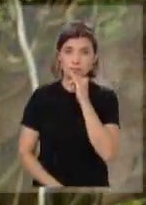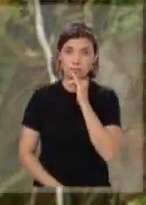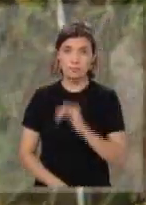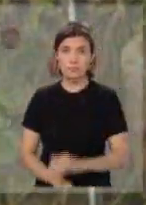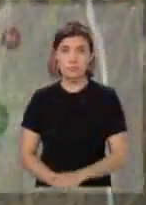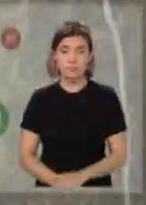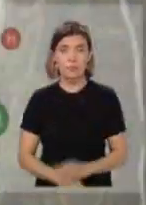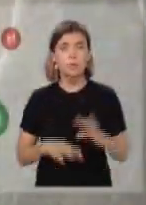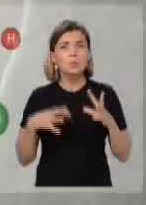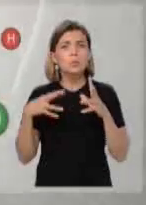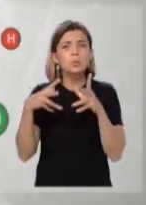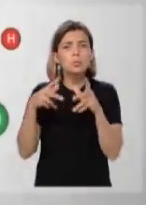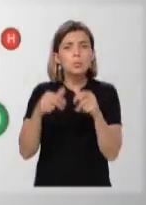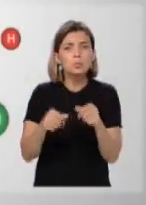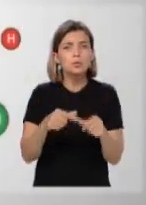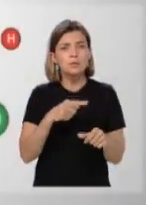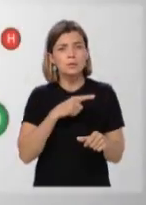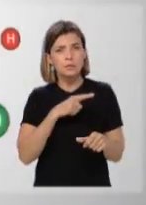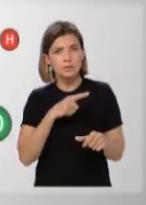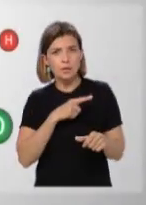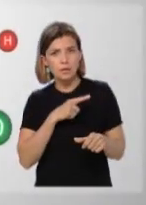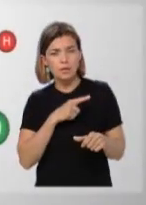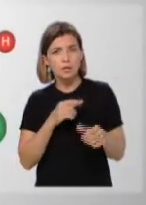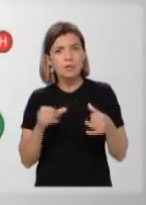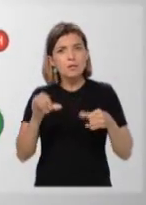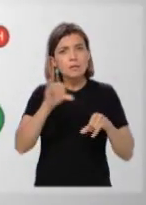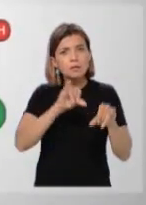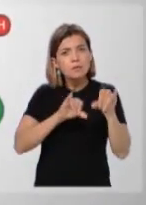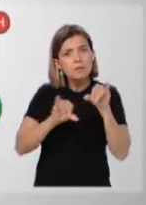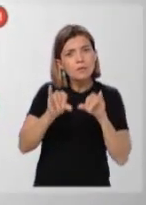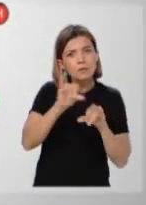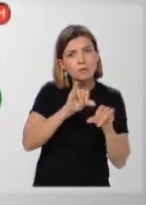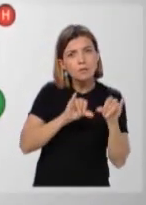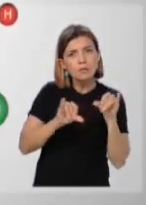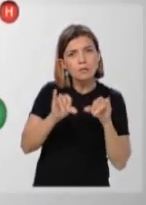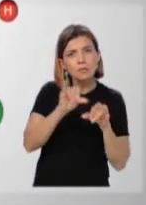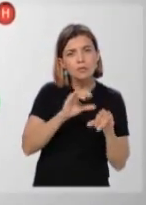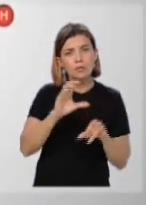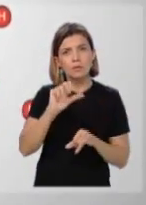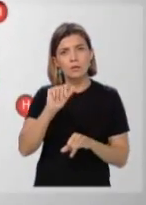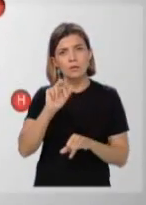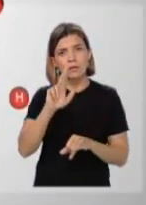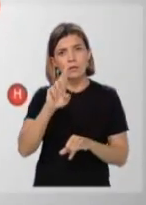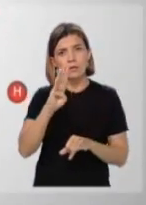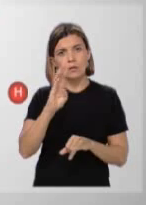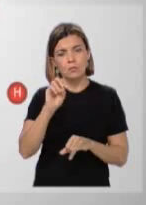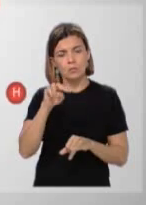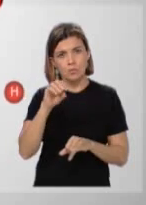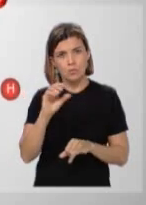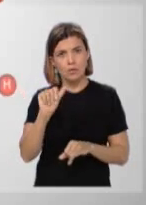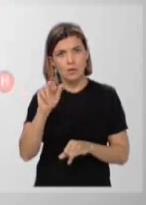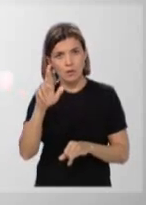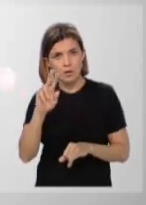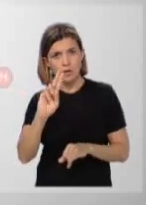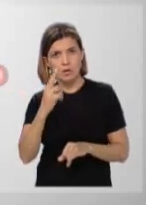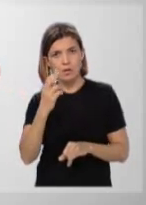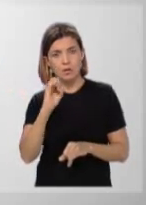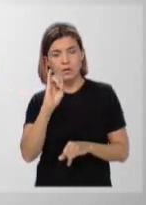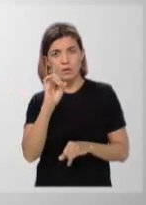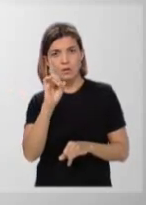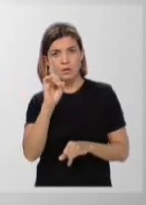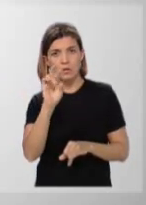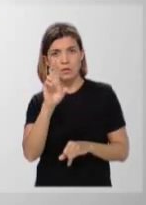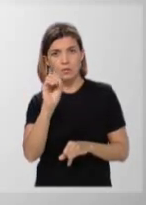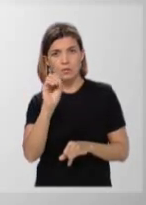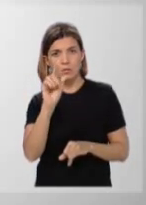Por exemplo, todos são formados por alguns elementos químicos básicos, como o carbono, o oxigênio e